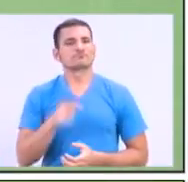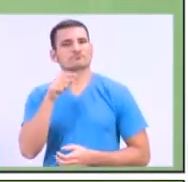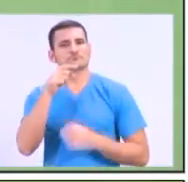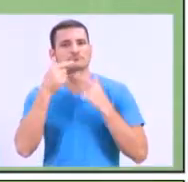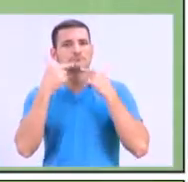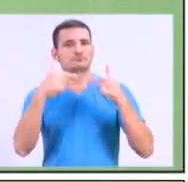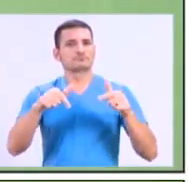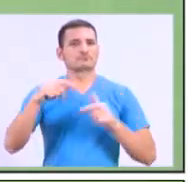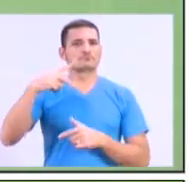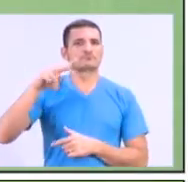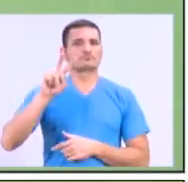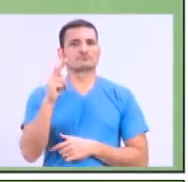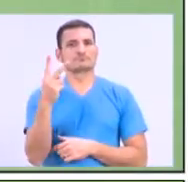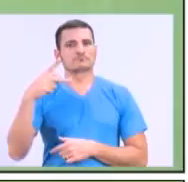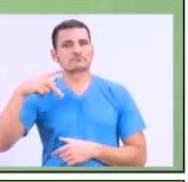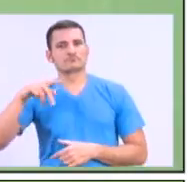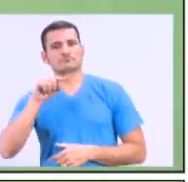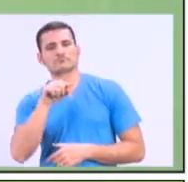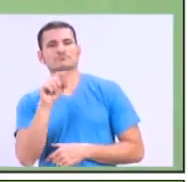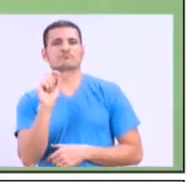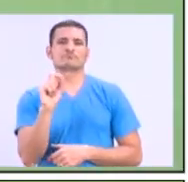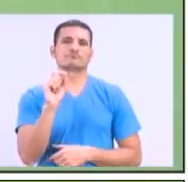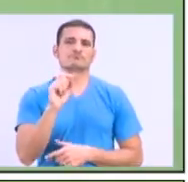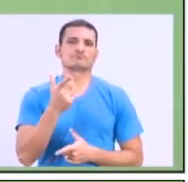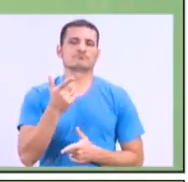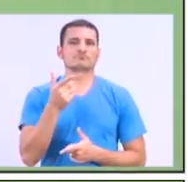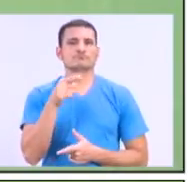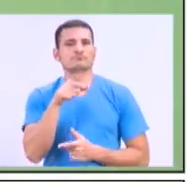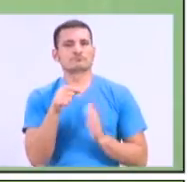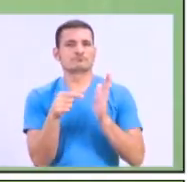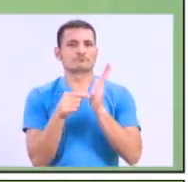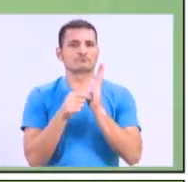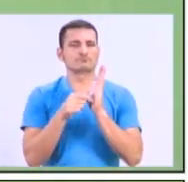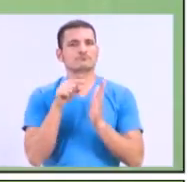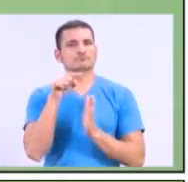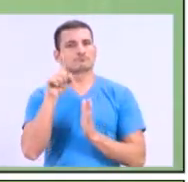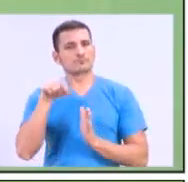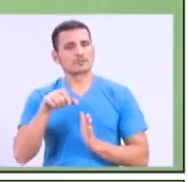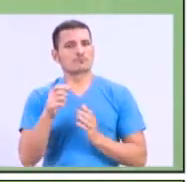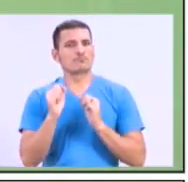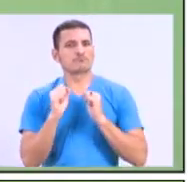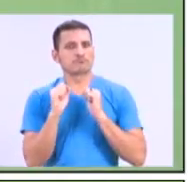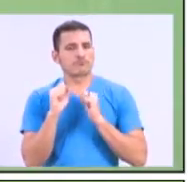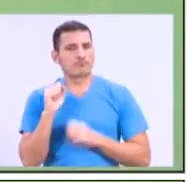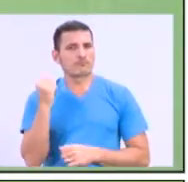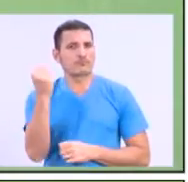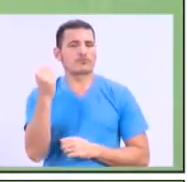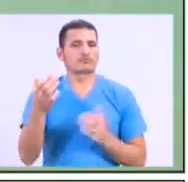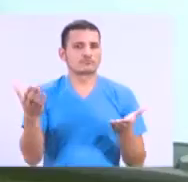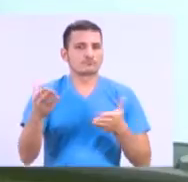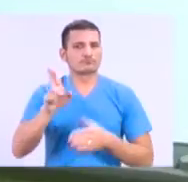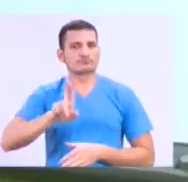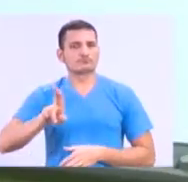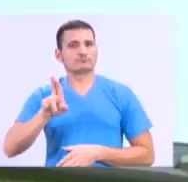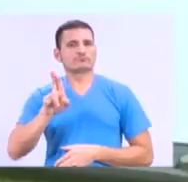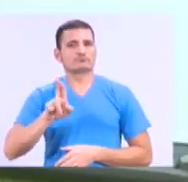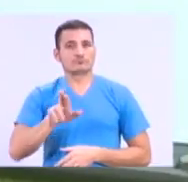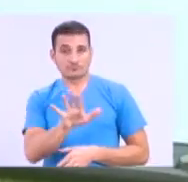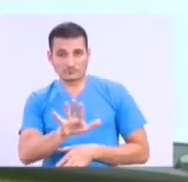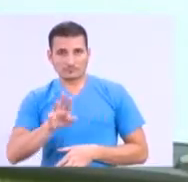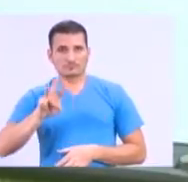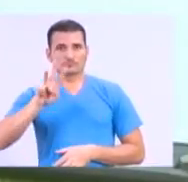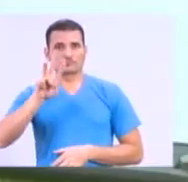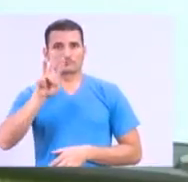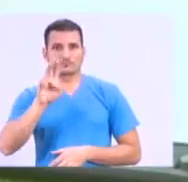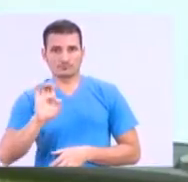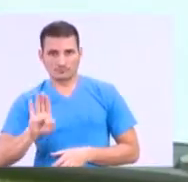linguagem PHP? Do que se trata essa ferramenta que é tão poderosa hoje para utilizarmos no ambiente web?